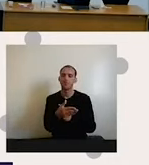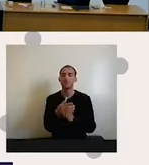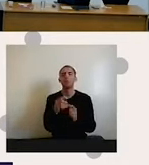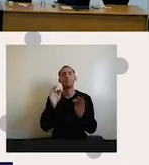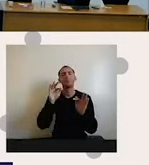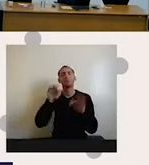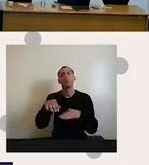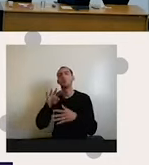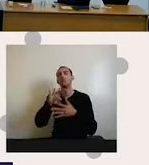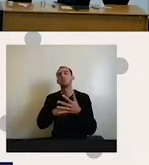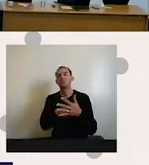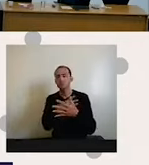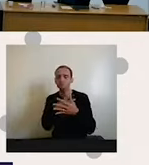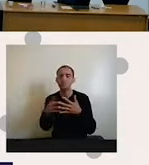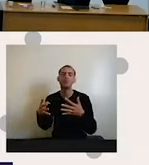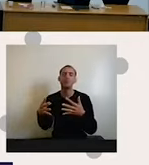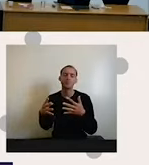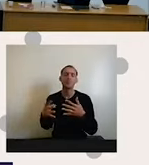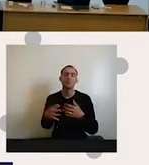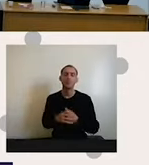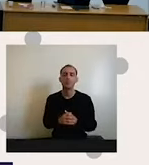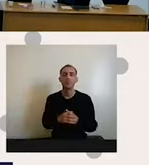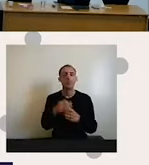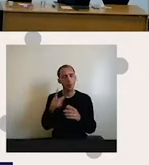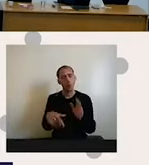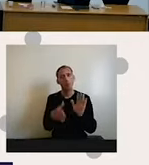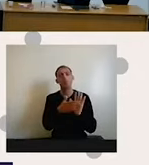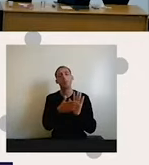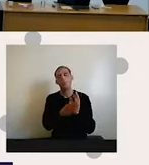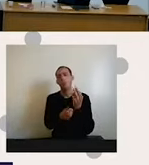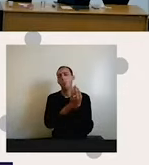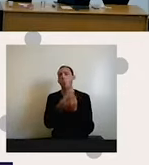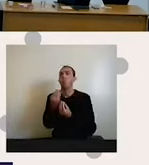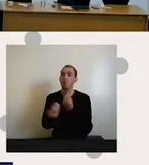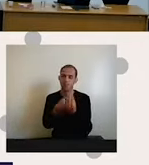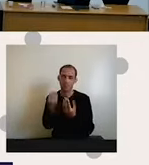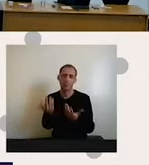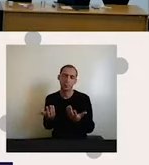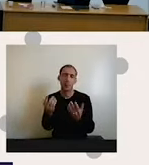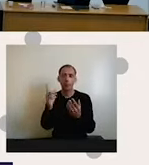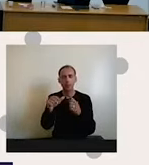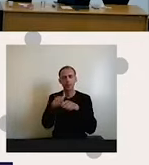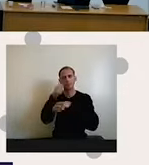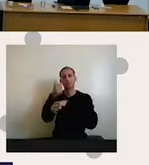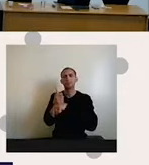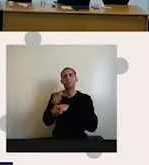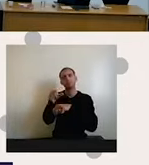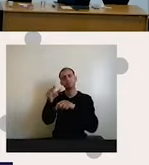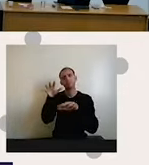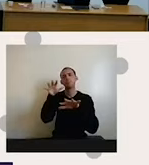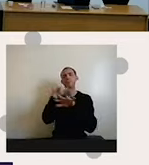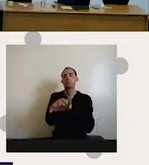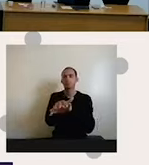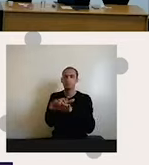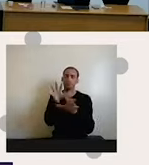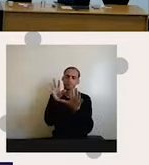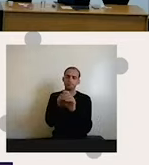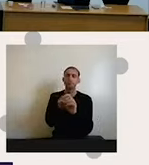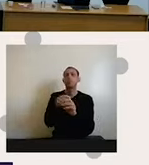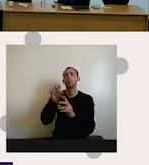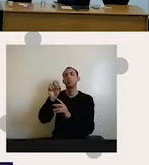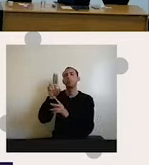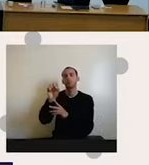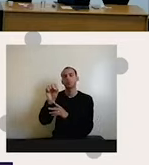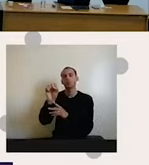estudos acadêmicos como substituta, inclusive, aos baremos da SUSEP, né, me coloca um percentual